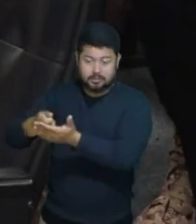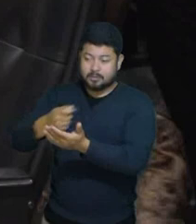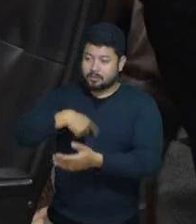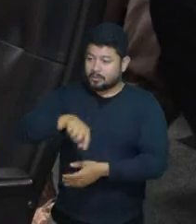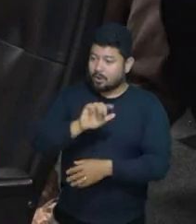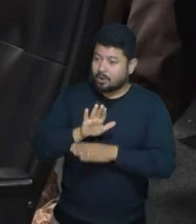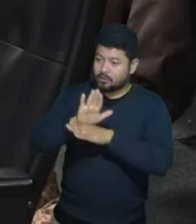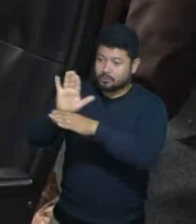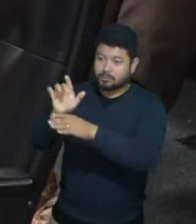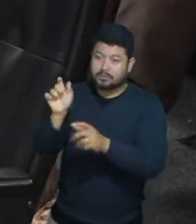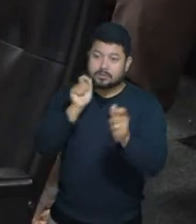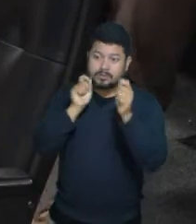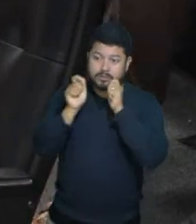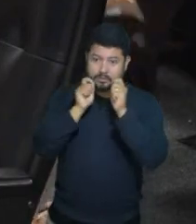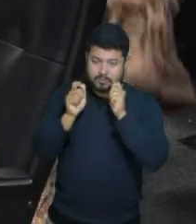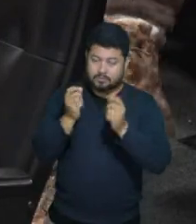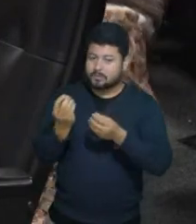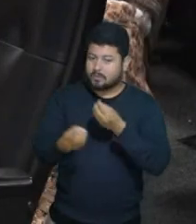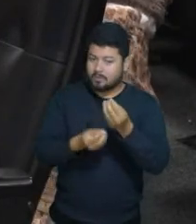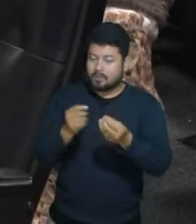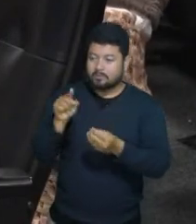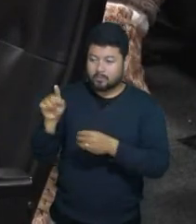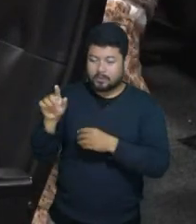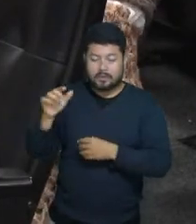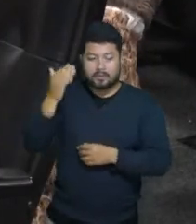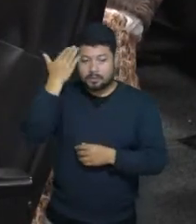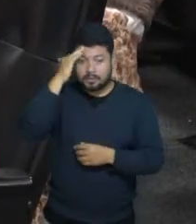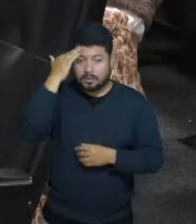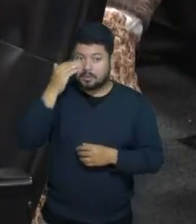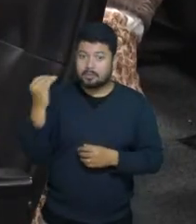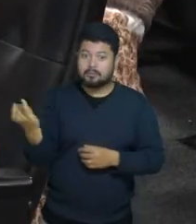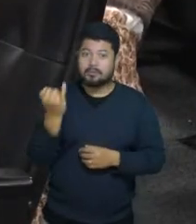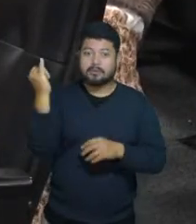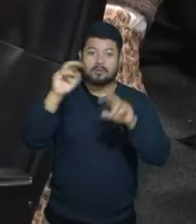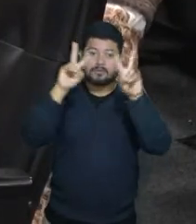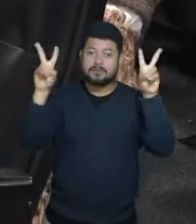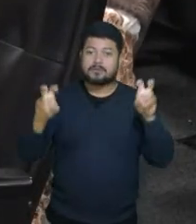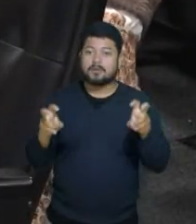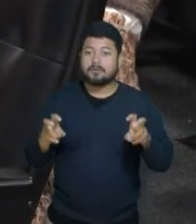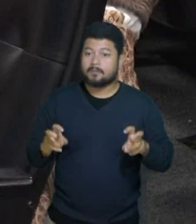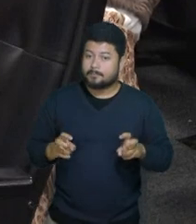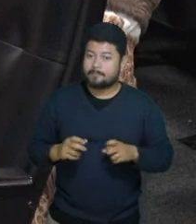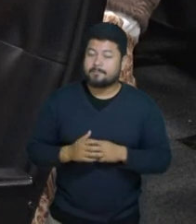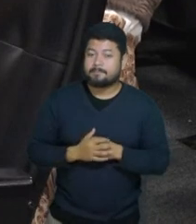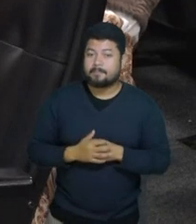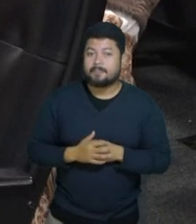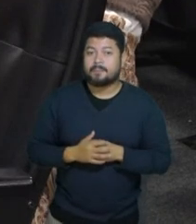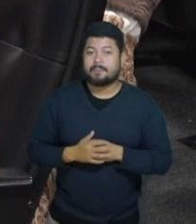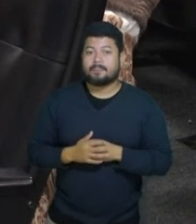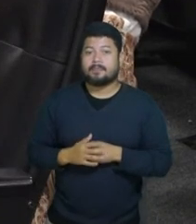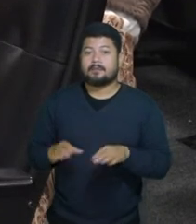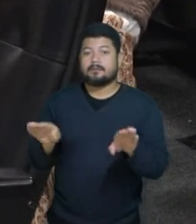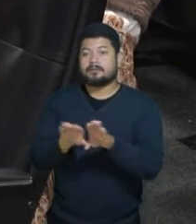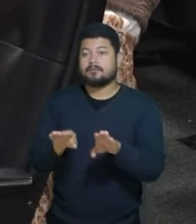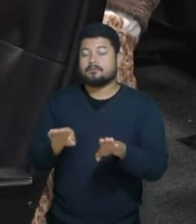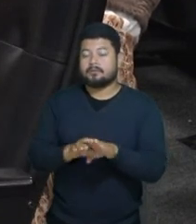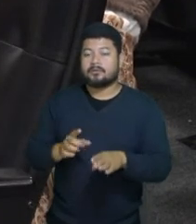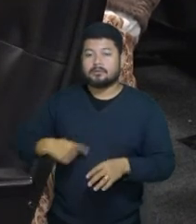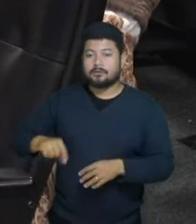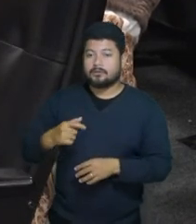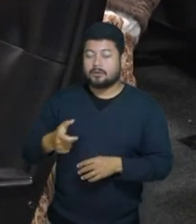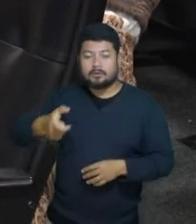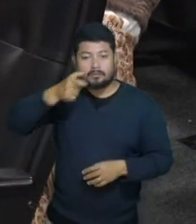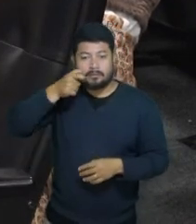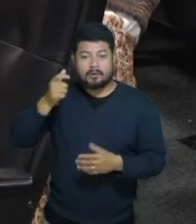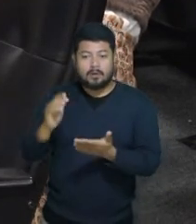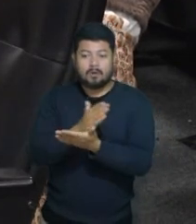Santa Catarina a gente acompanha algumas boas práticas, né? A usina de hidrogênio verde ali da UFSC,